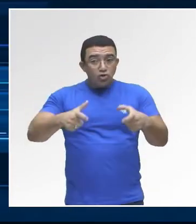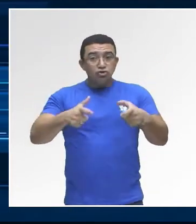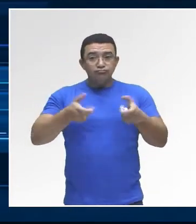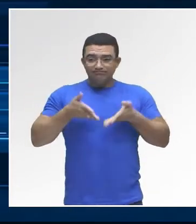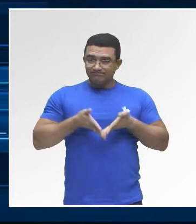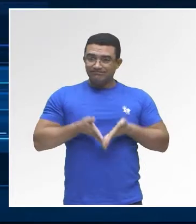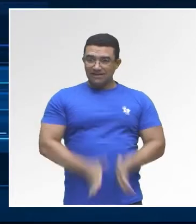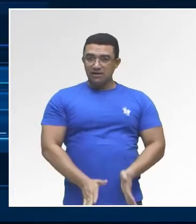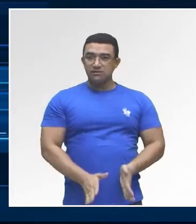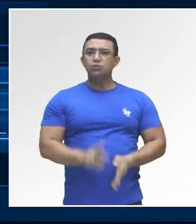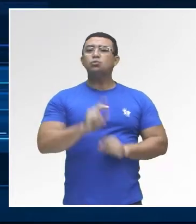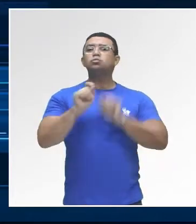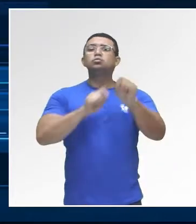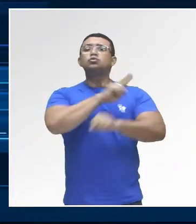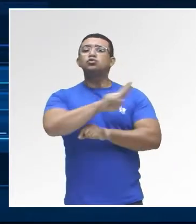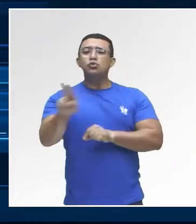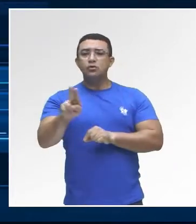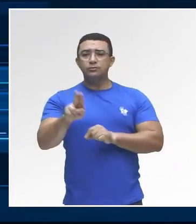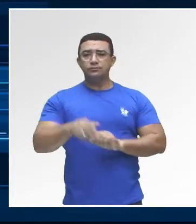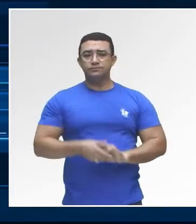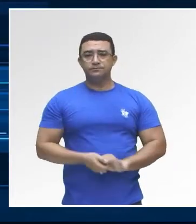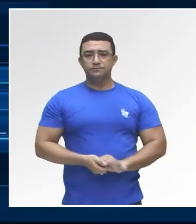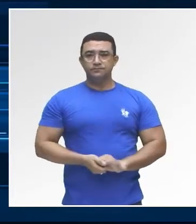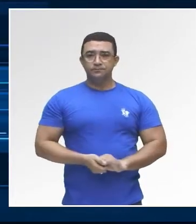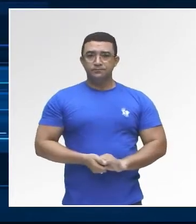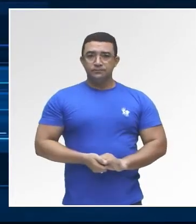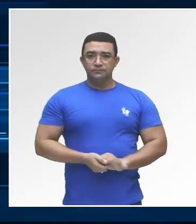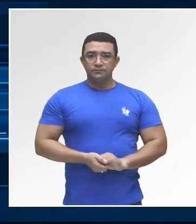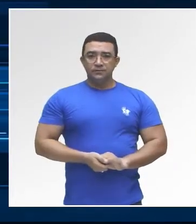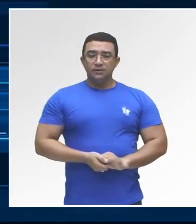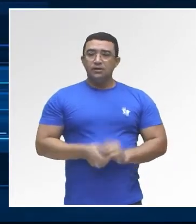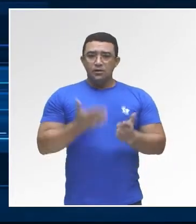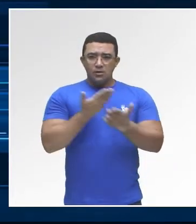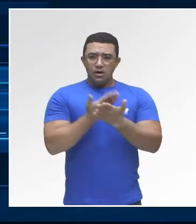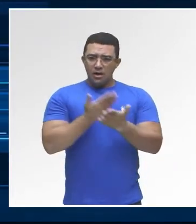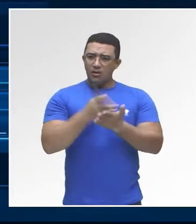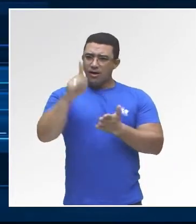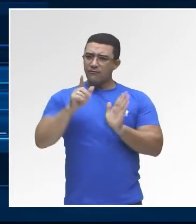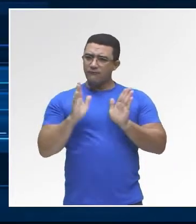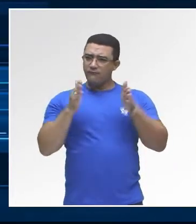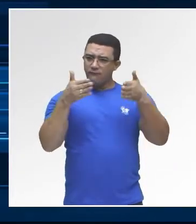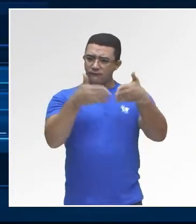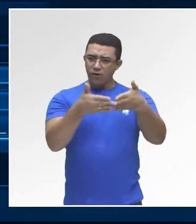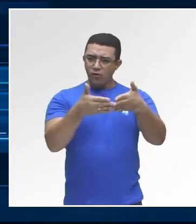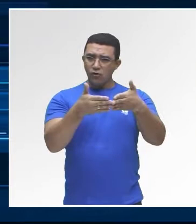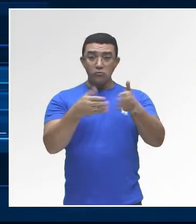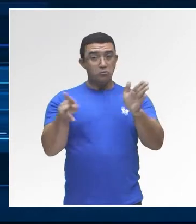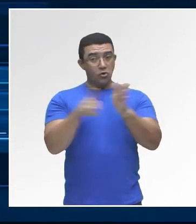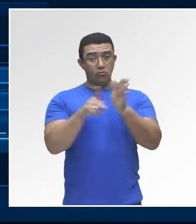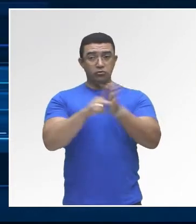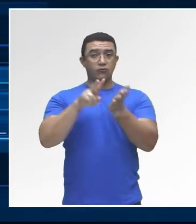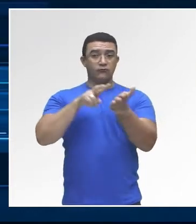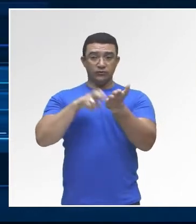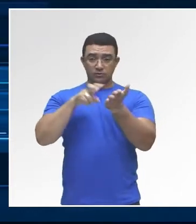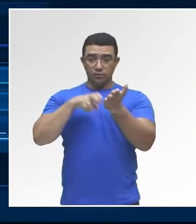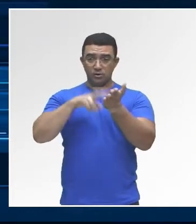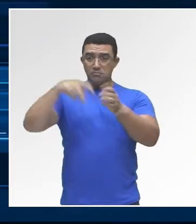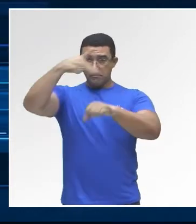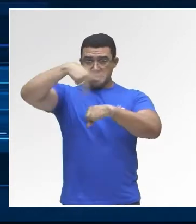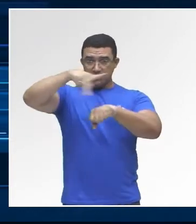nationalities, as suas nacionalidades. Então, essa aula é mais voltada sobre o vocabulário, países